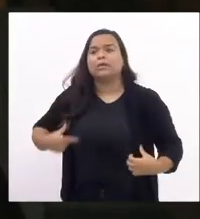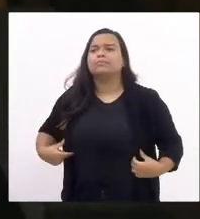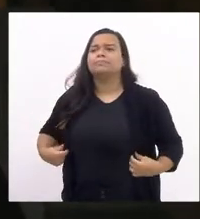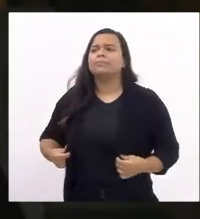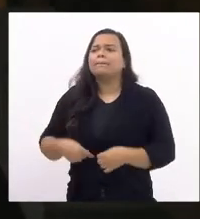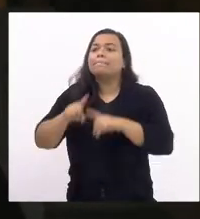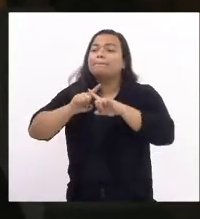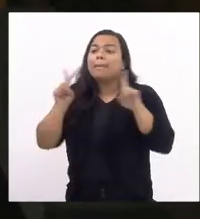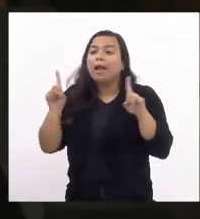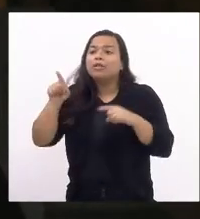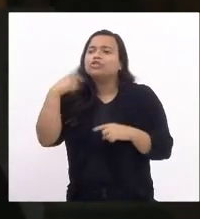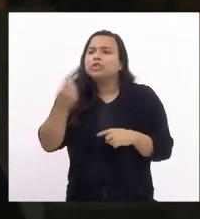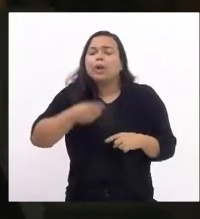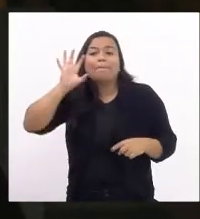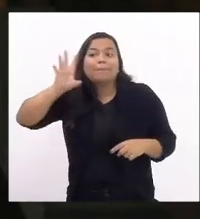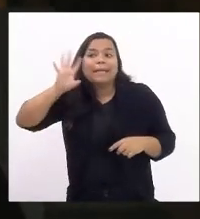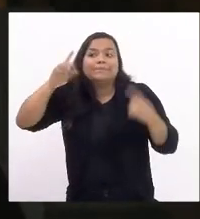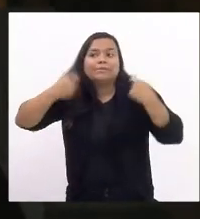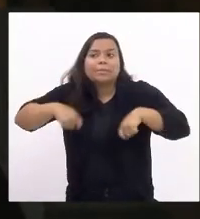gente precisa pensar